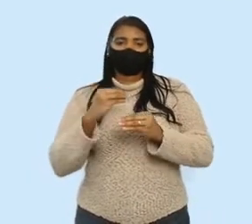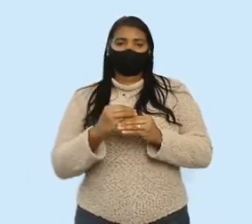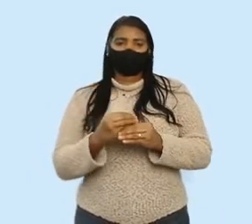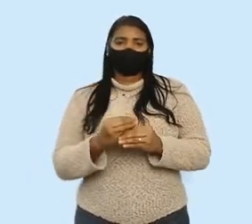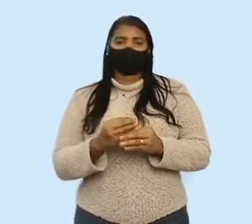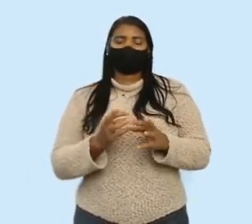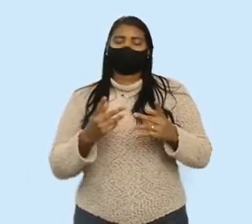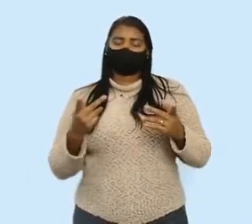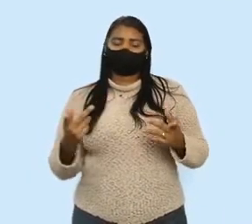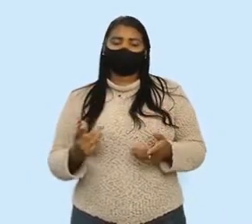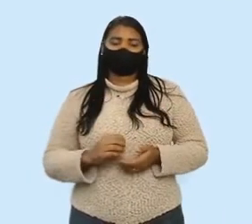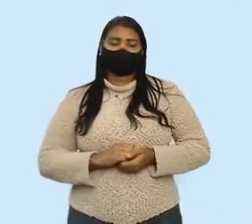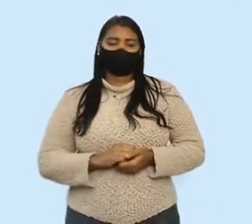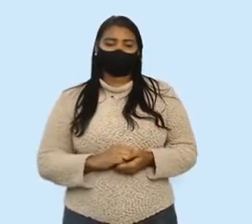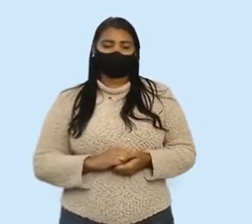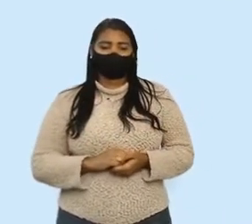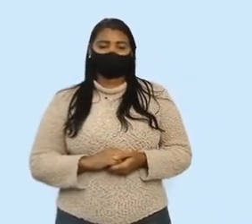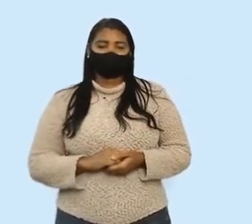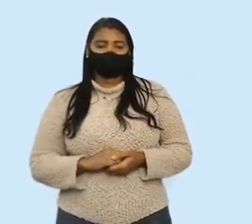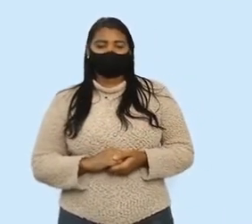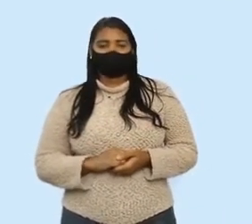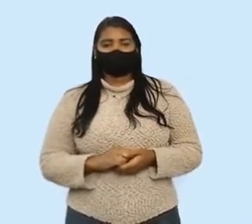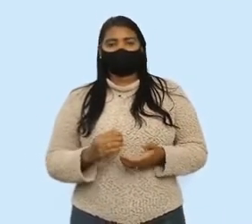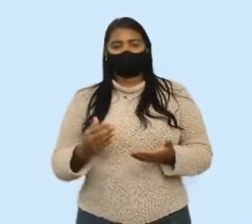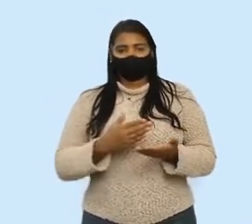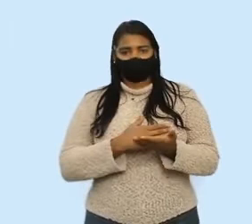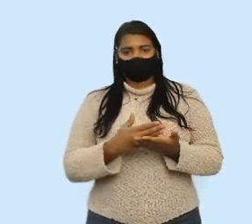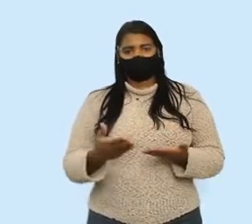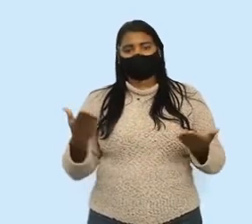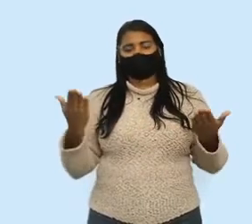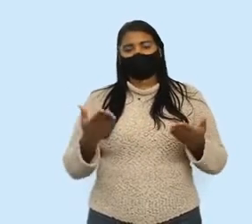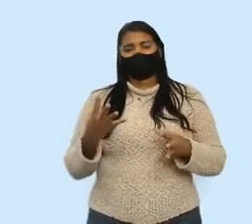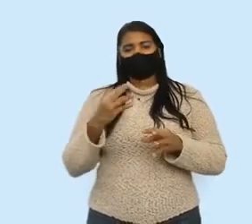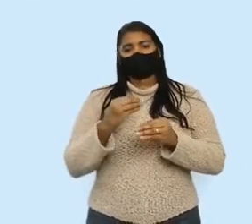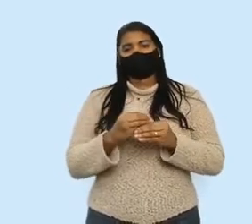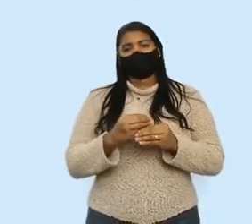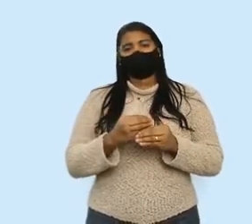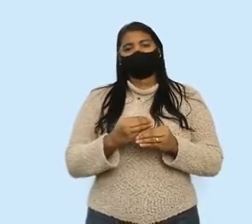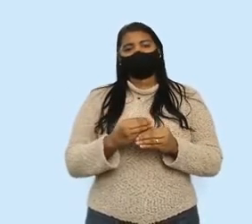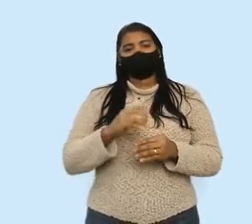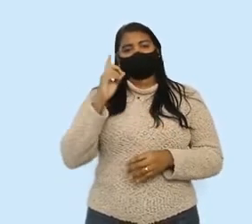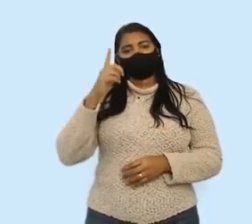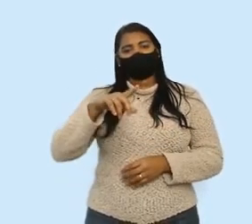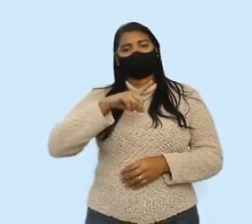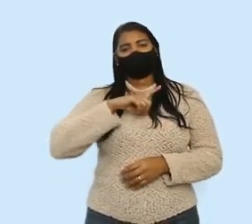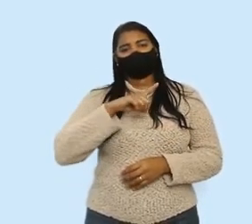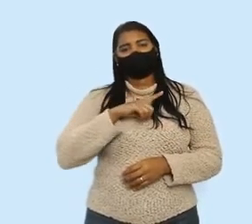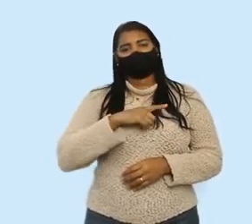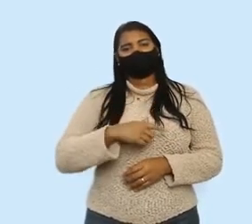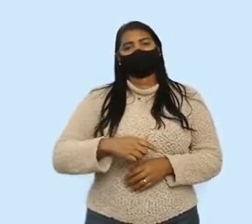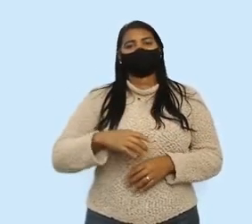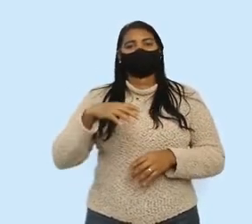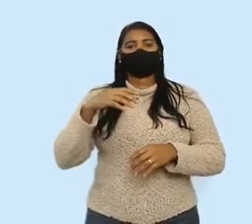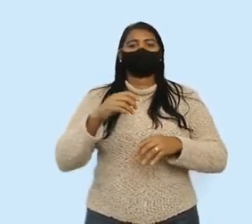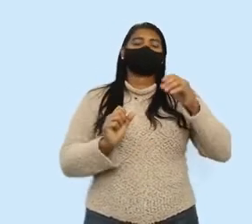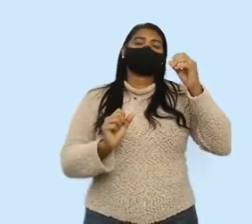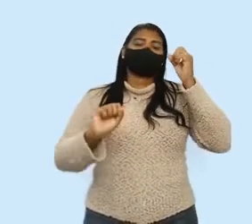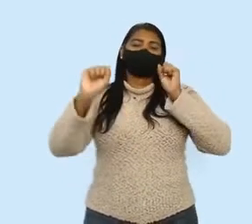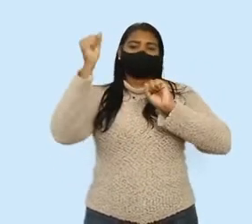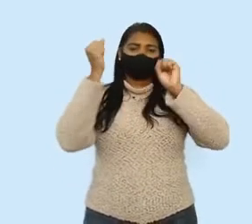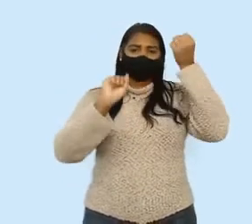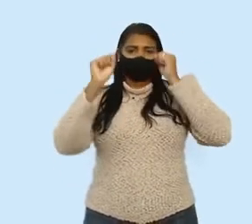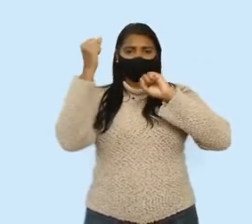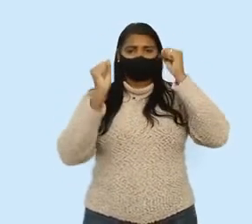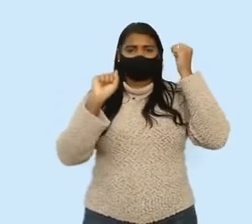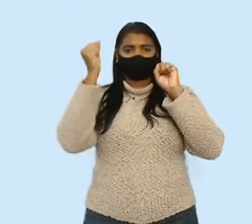uma outra forma, né, seja principalmente na questão da automatização das fábricas, mas muitas